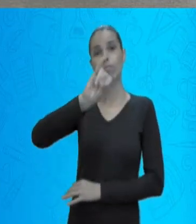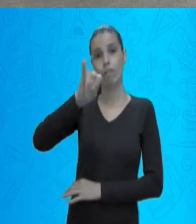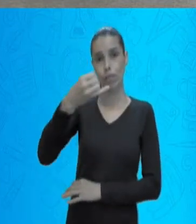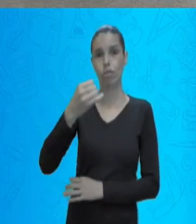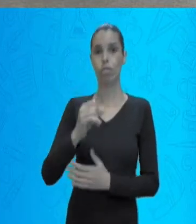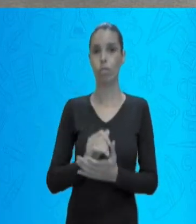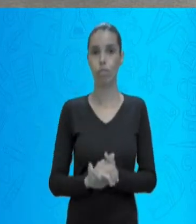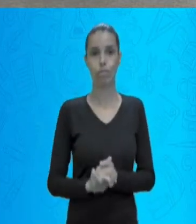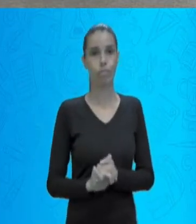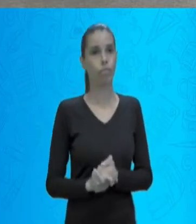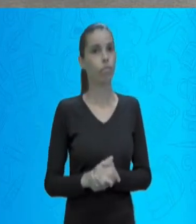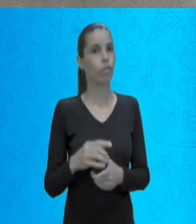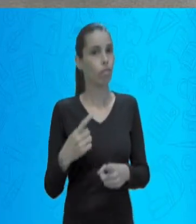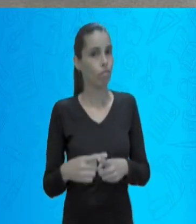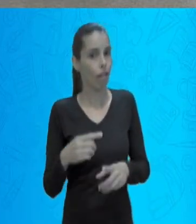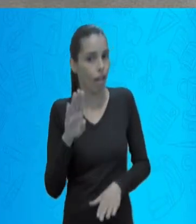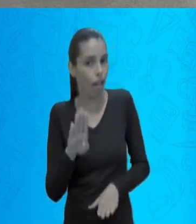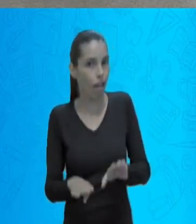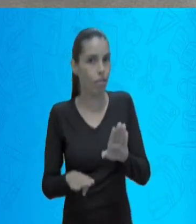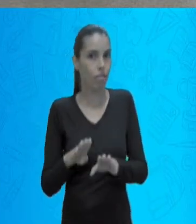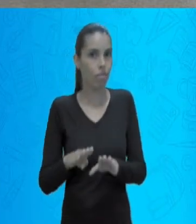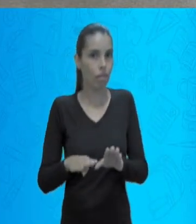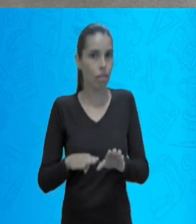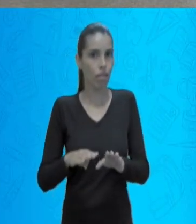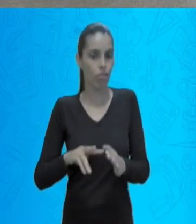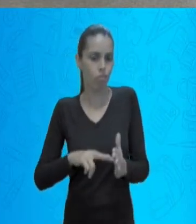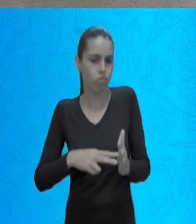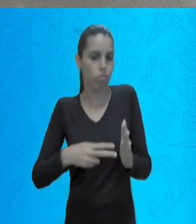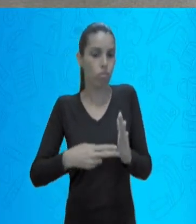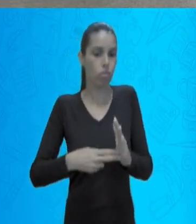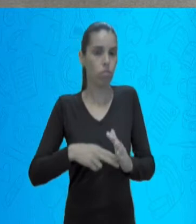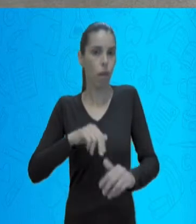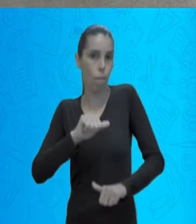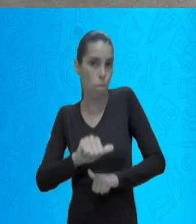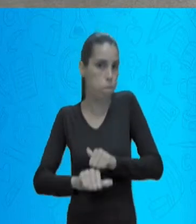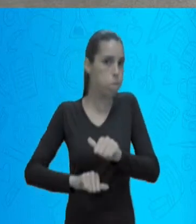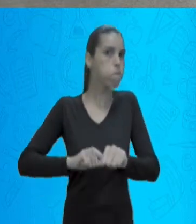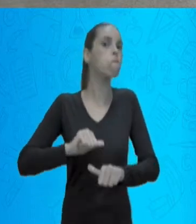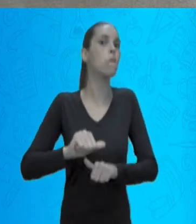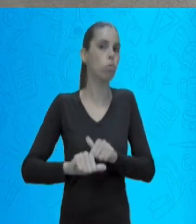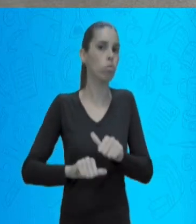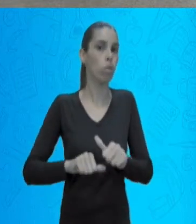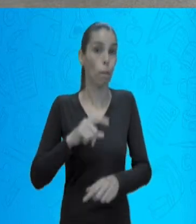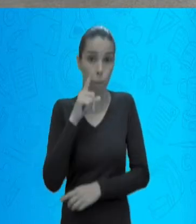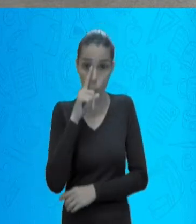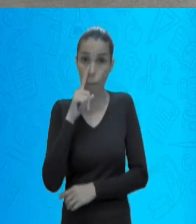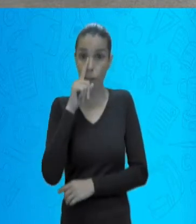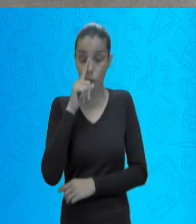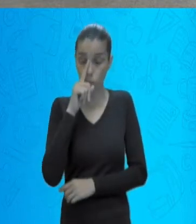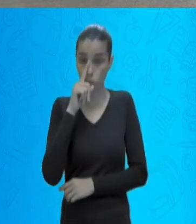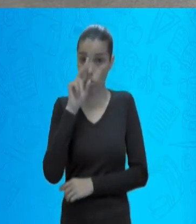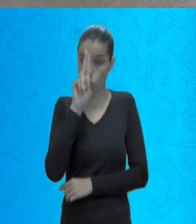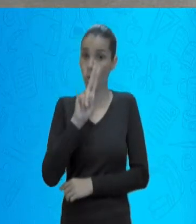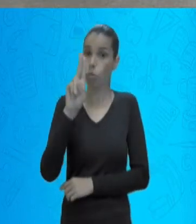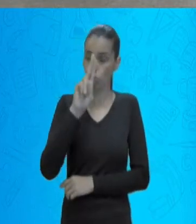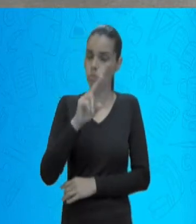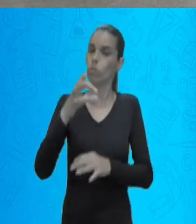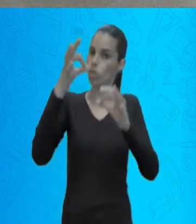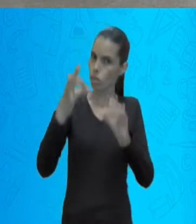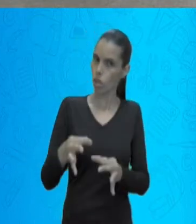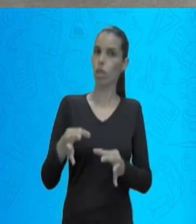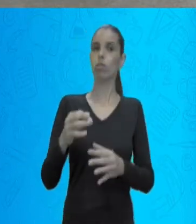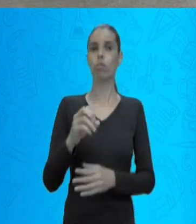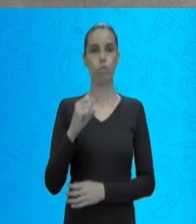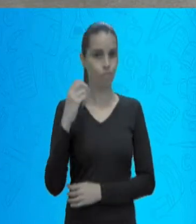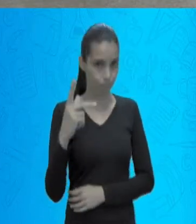coisa, outra situação. E vocês podem observar que é um sinal, é um símbolo, né? Um sinal bem pequenininho.